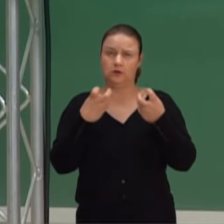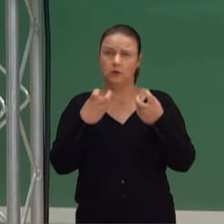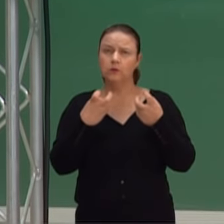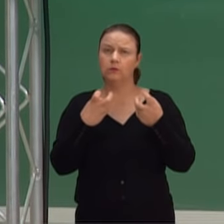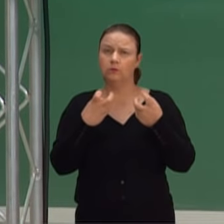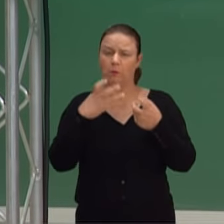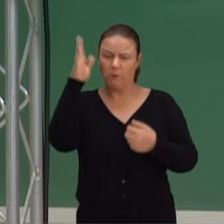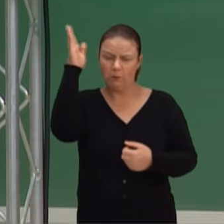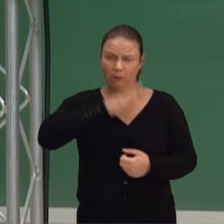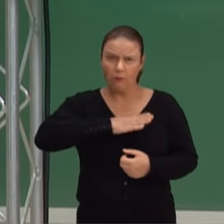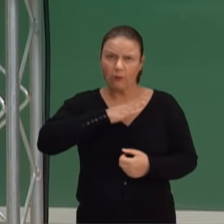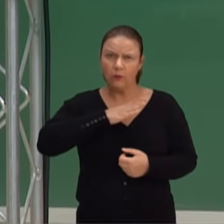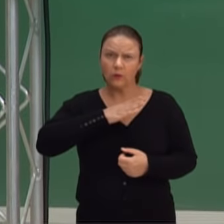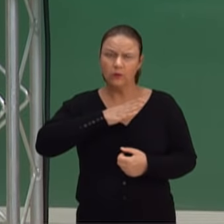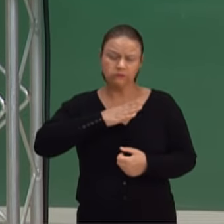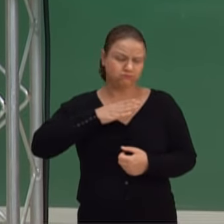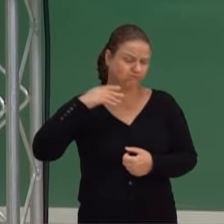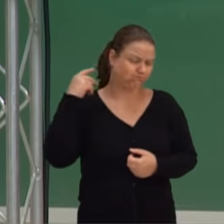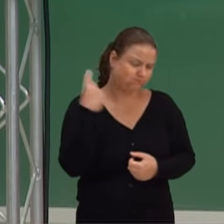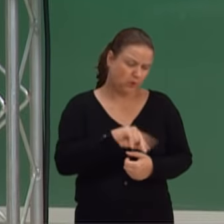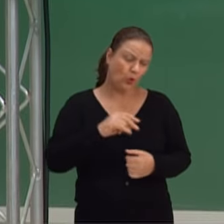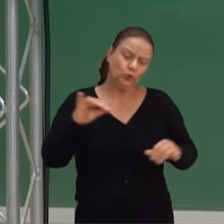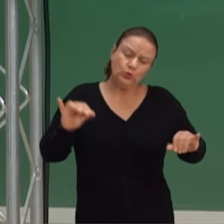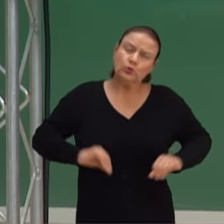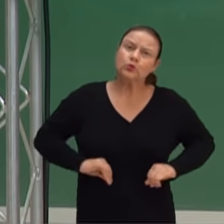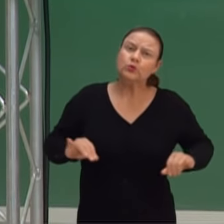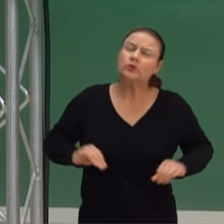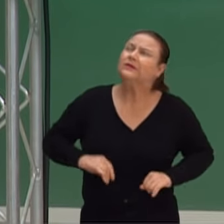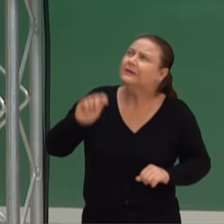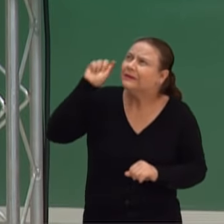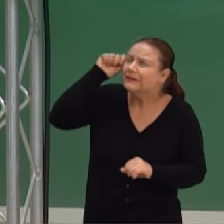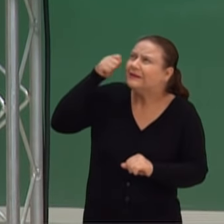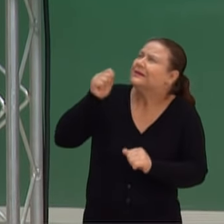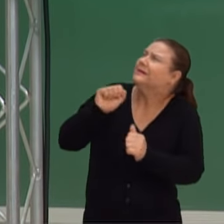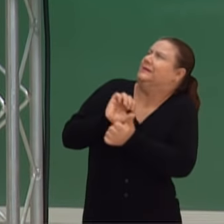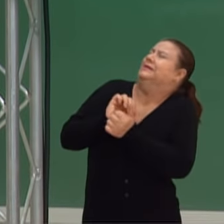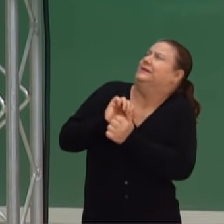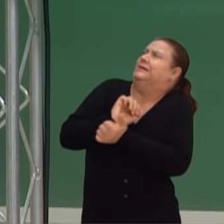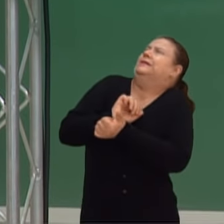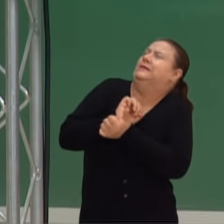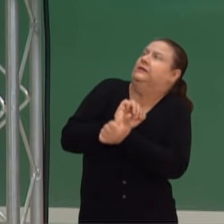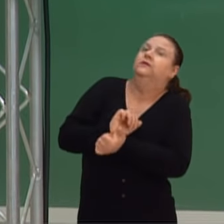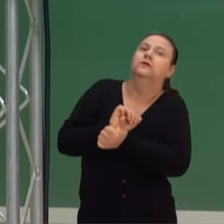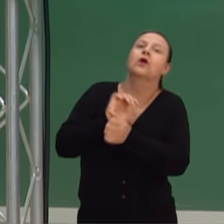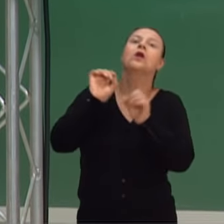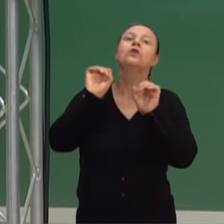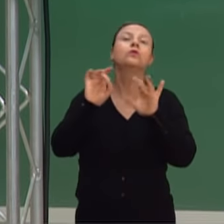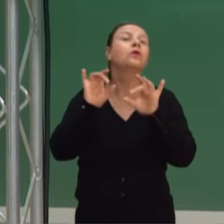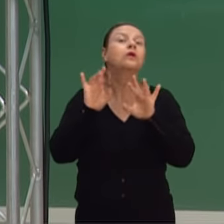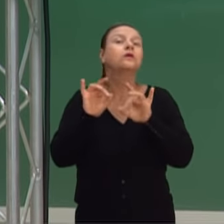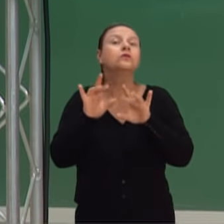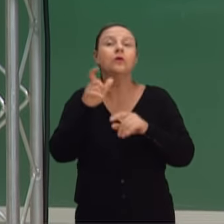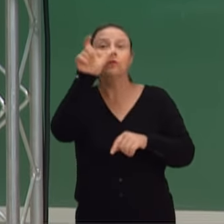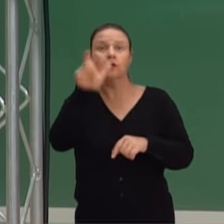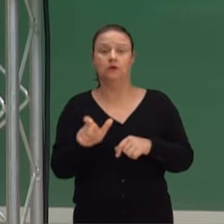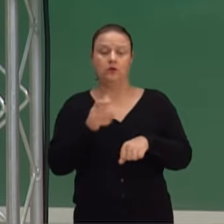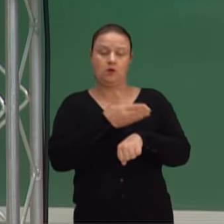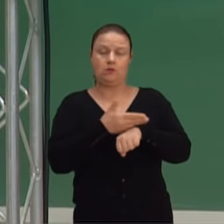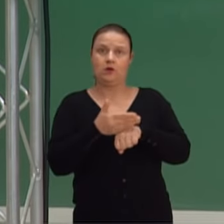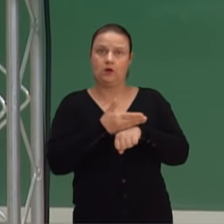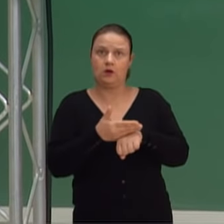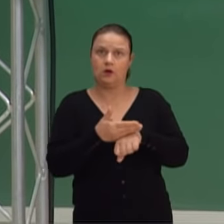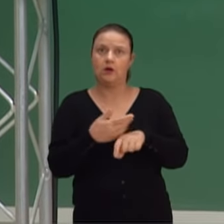tratos aos escravizados, mas esses maus tratos não eram feitos só por brancos. Você tem ainda outros